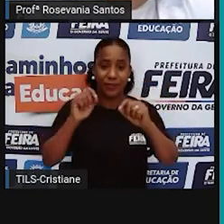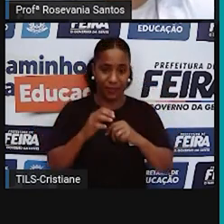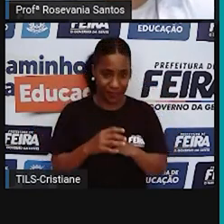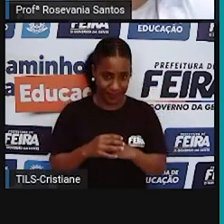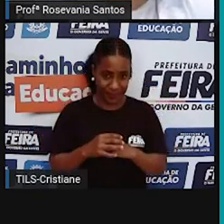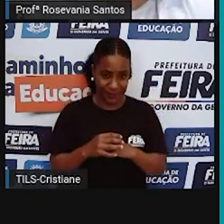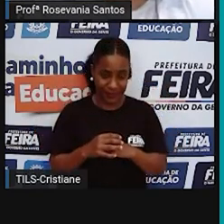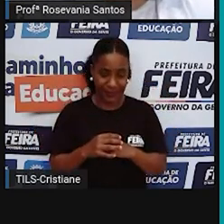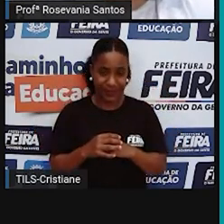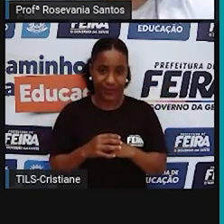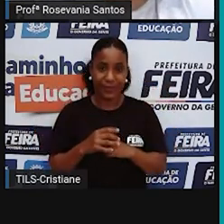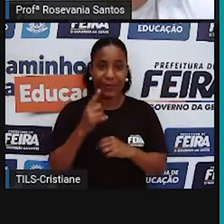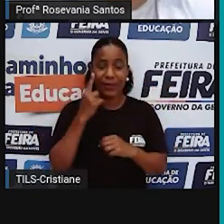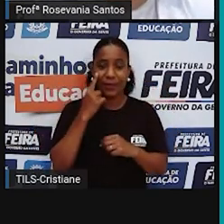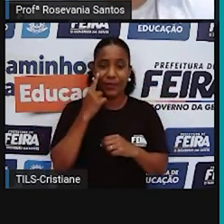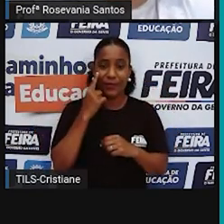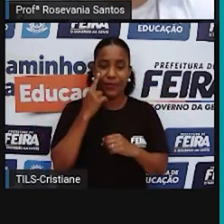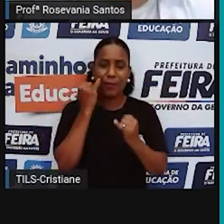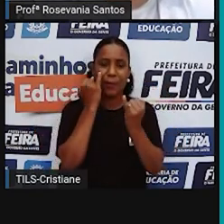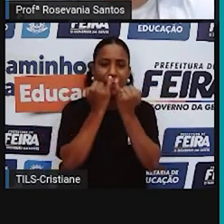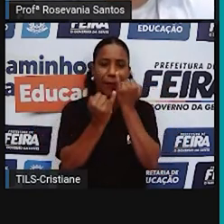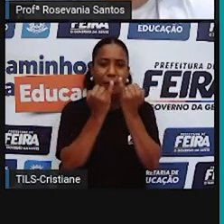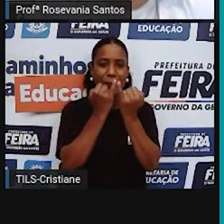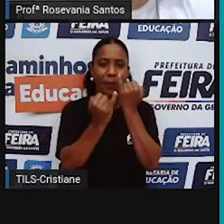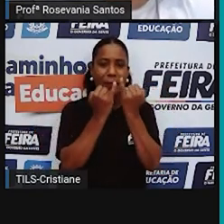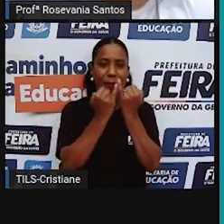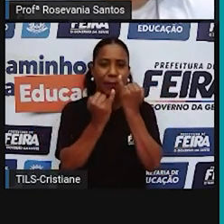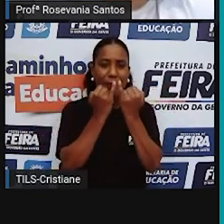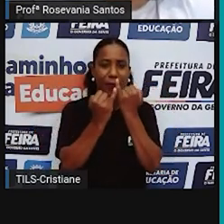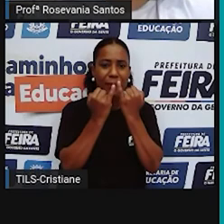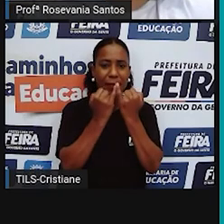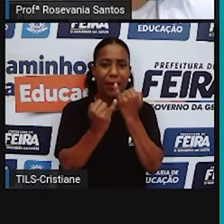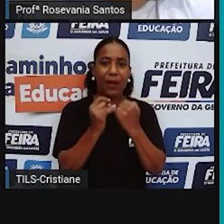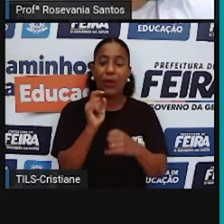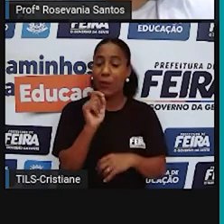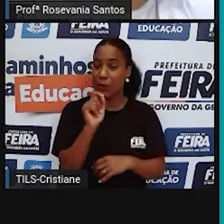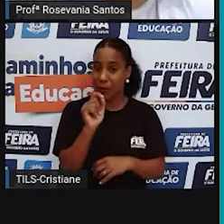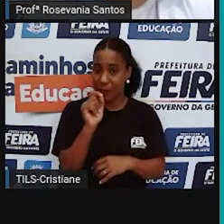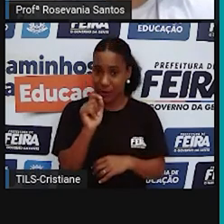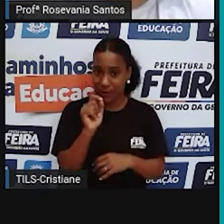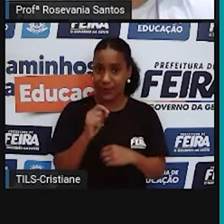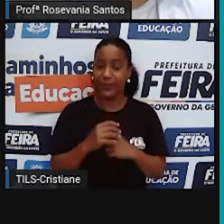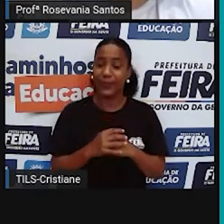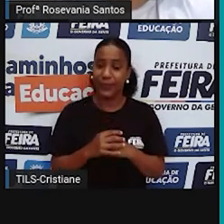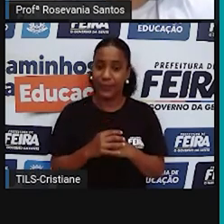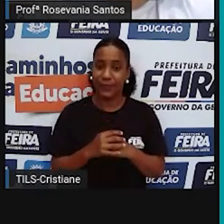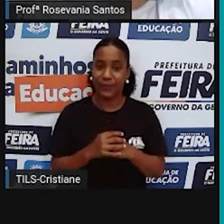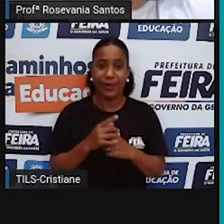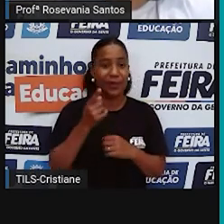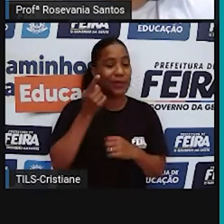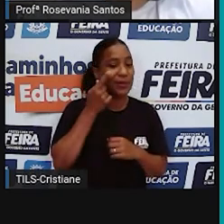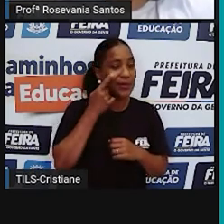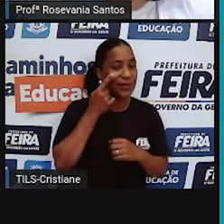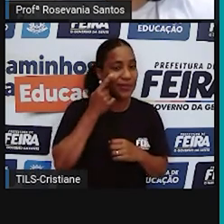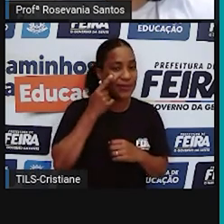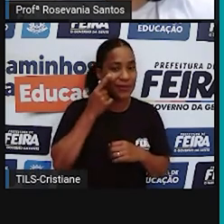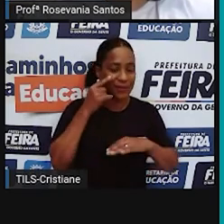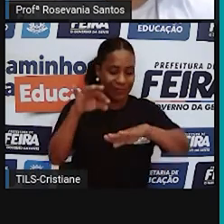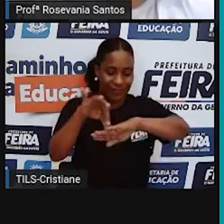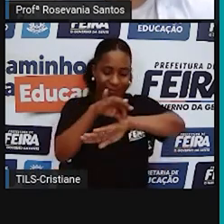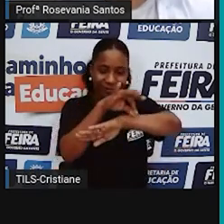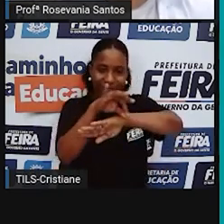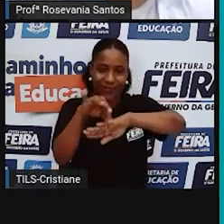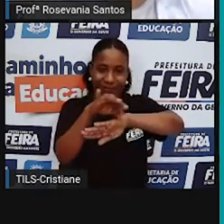é exatamente esse parecido? É justamente o fato de você pensar, né, no espaço